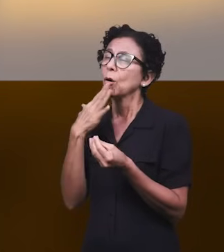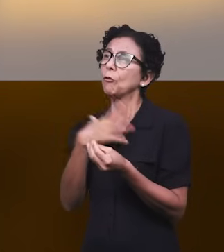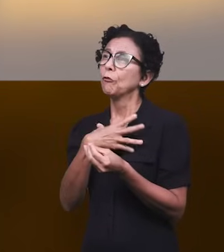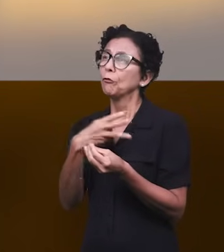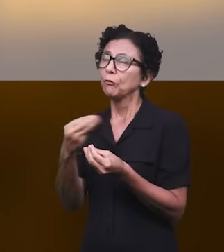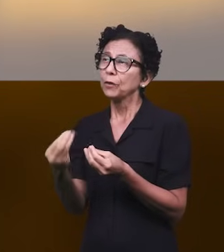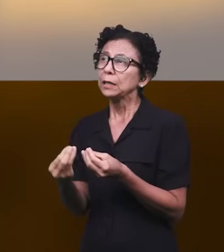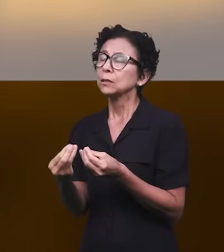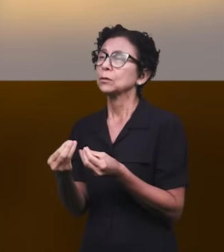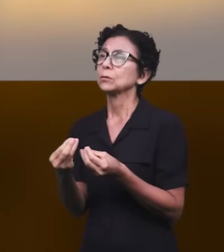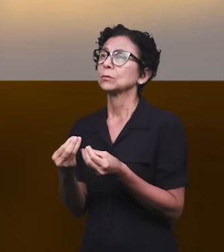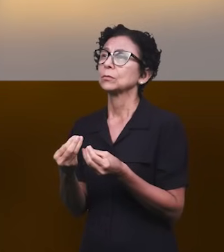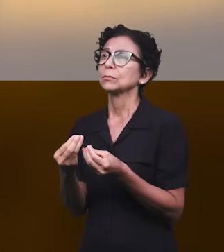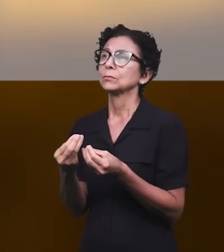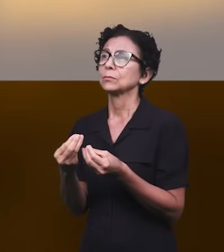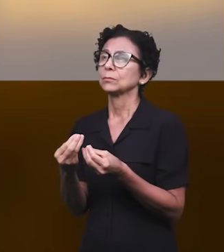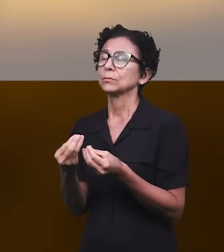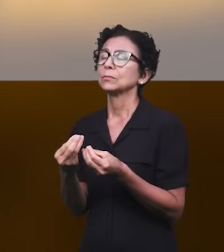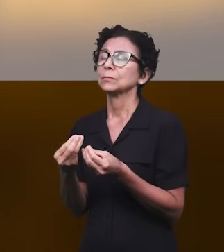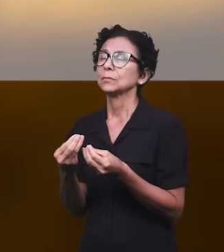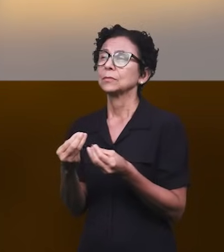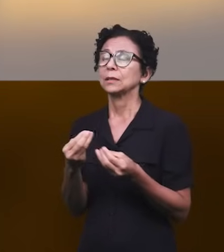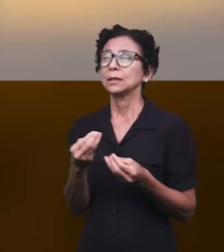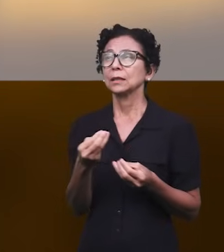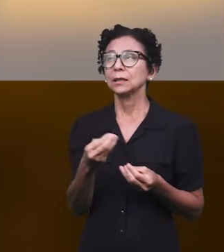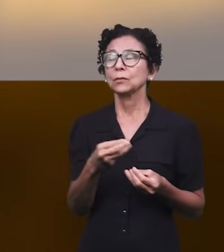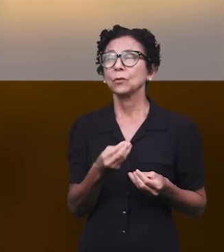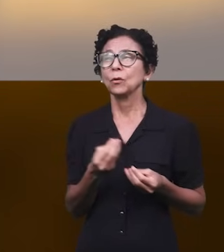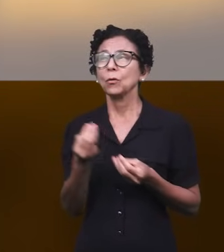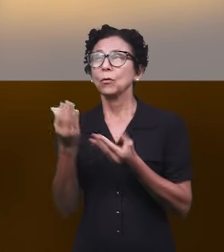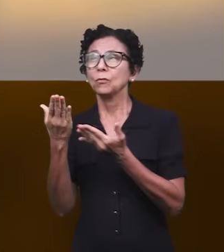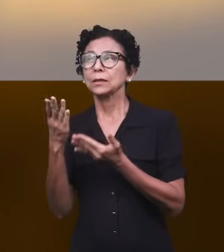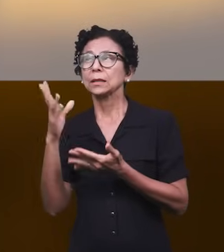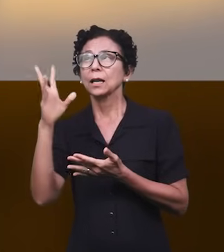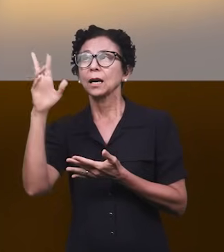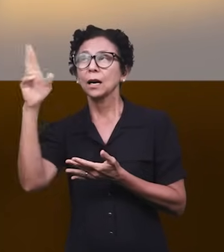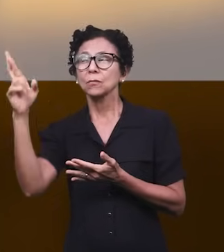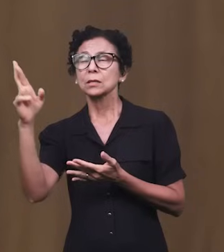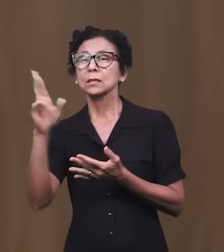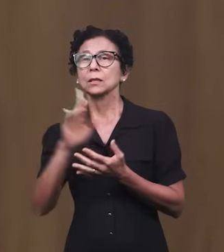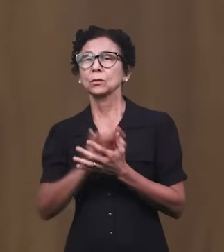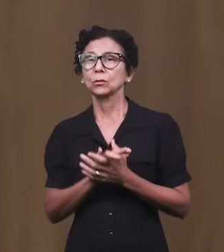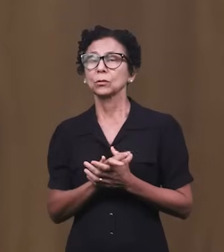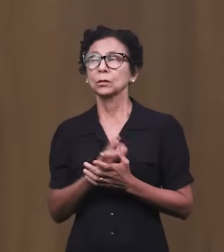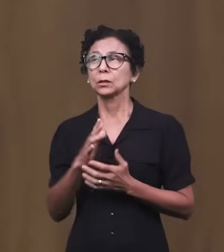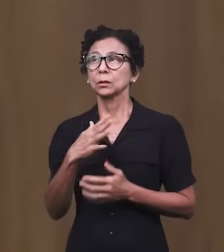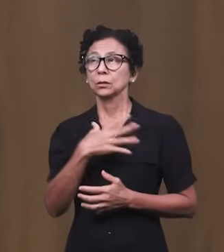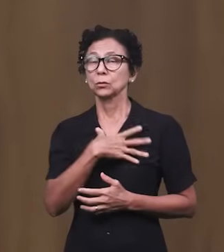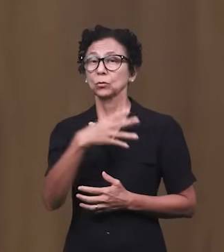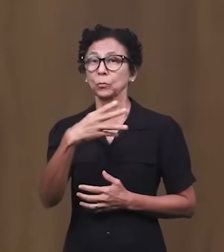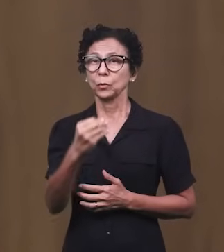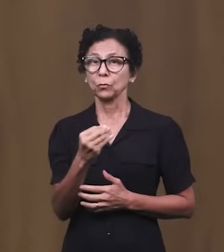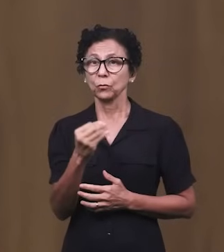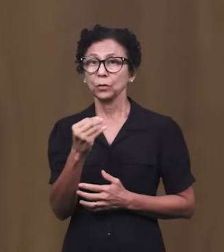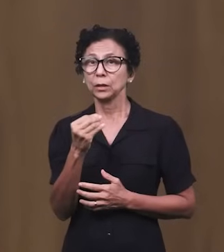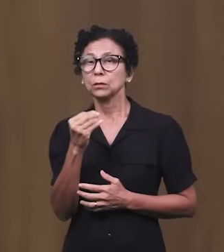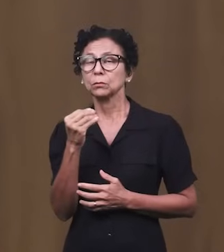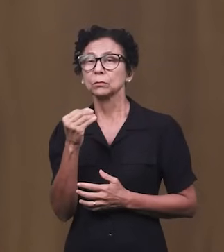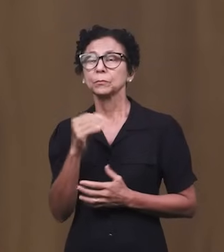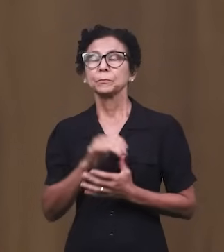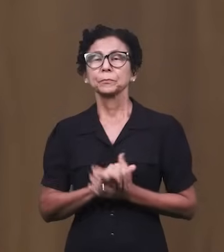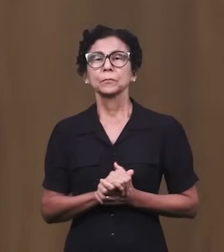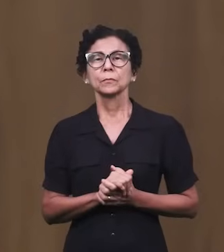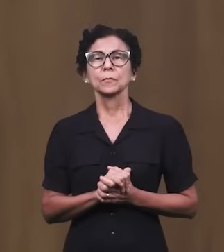sobre a sua cabeça não passará navalha. Bem, esse texto é muito expressivo dentro dessa